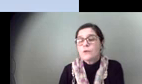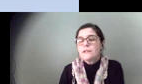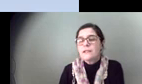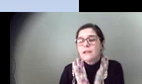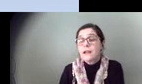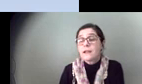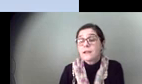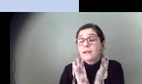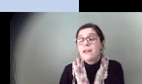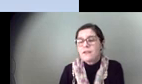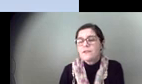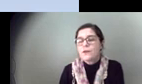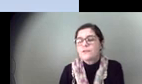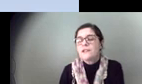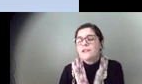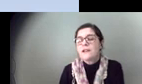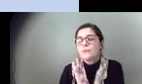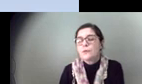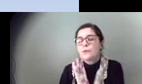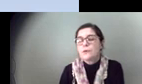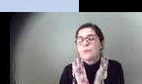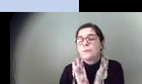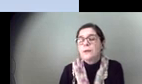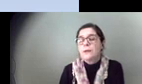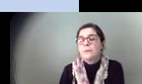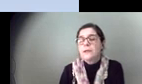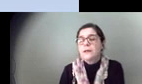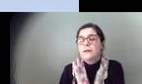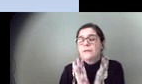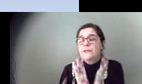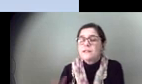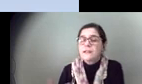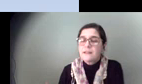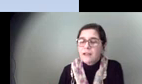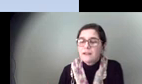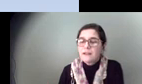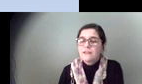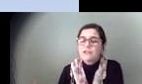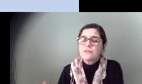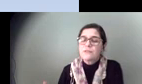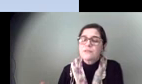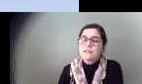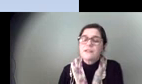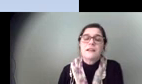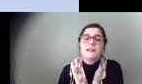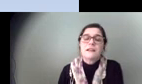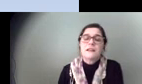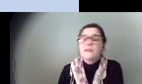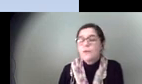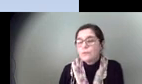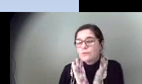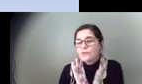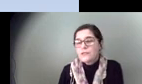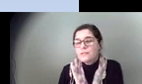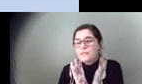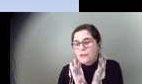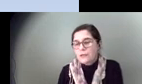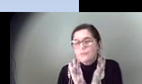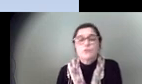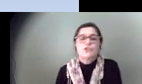pode auxiliar e deve auxiliar e muito para facilitar, né, digamos assim, em